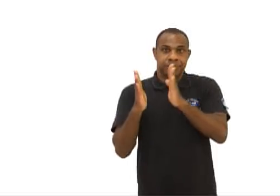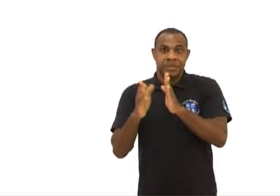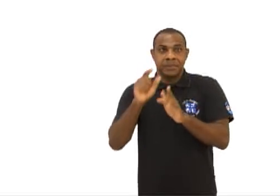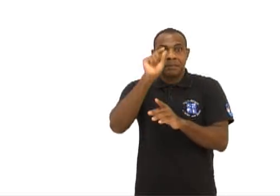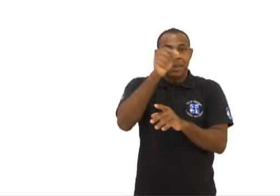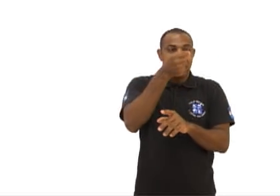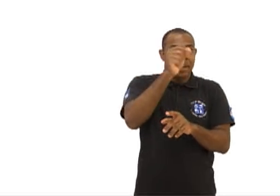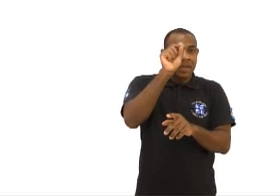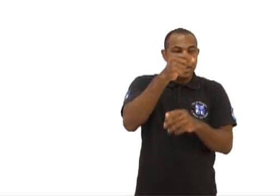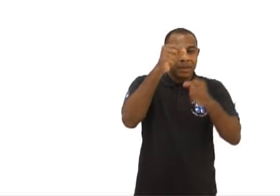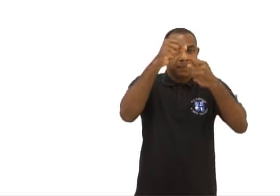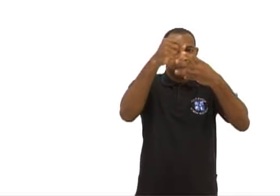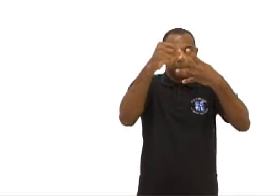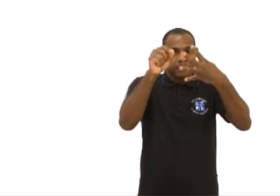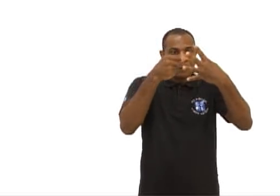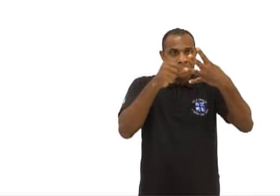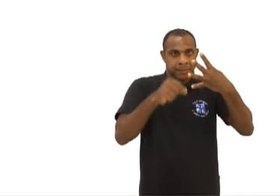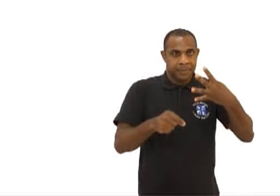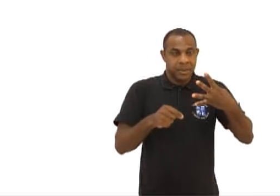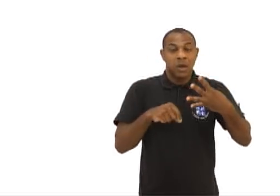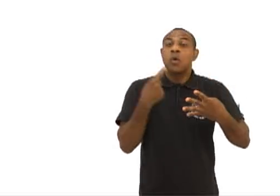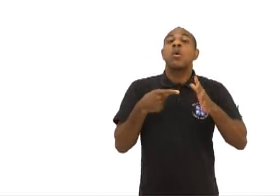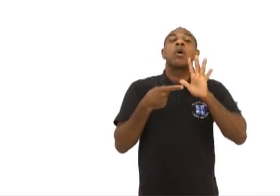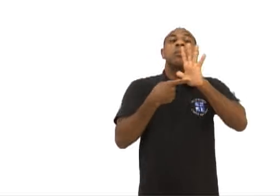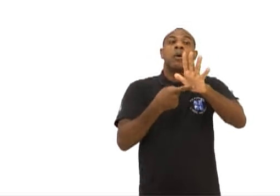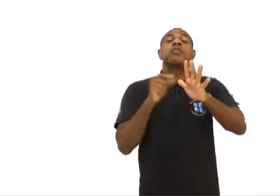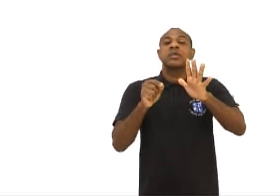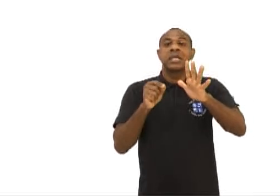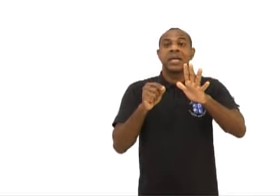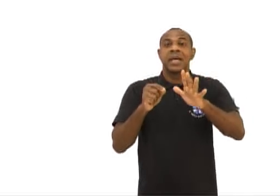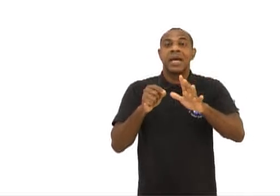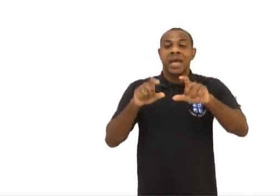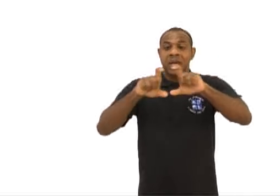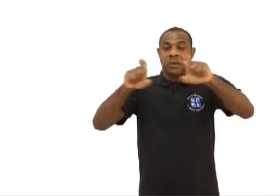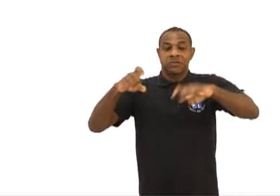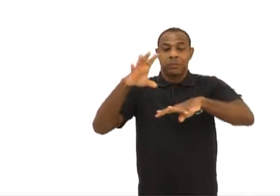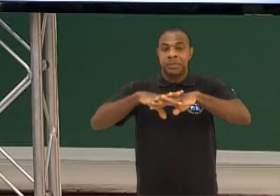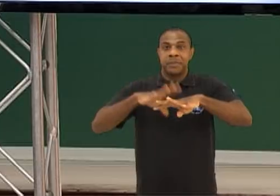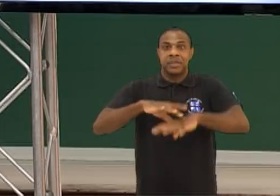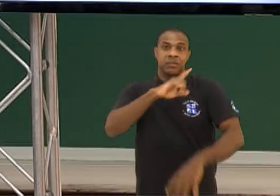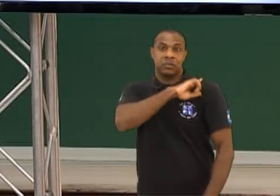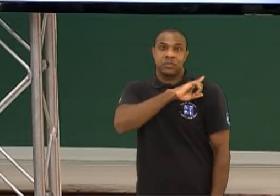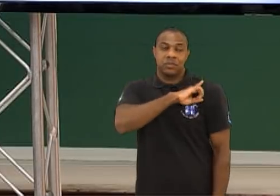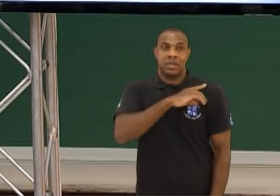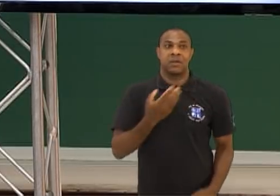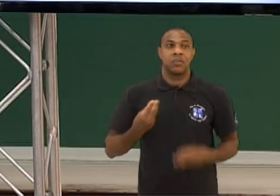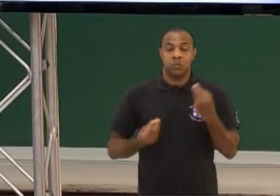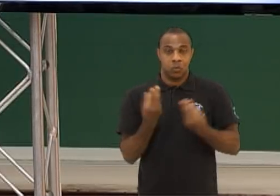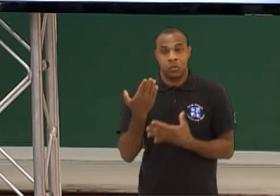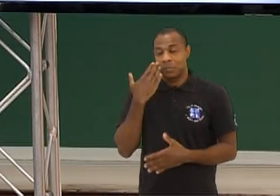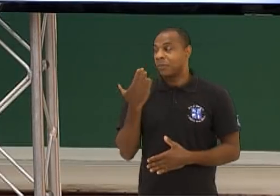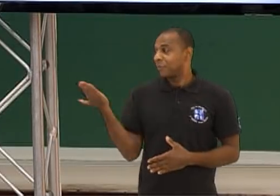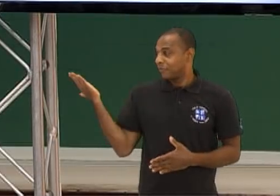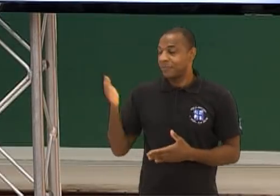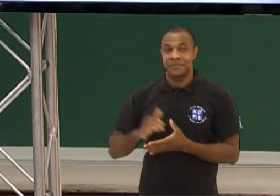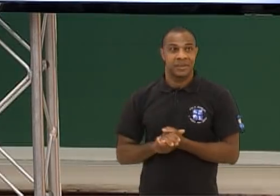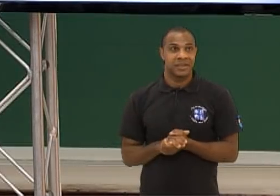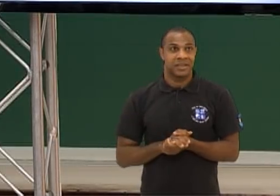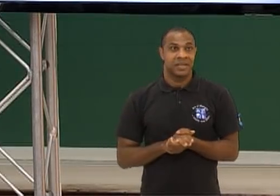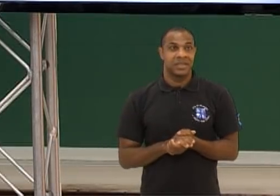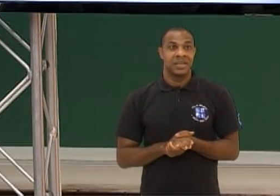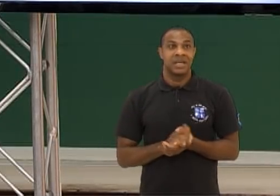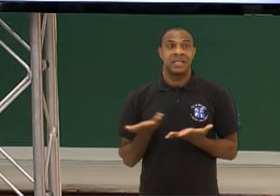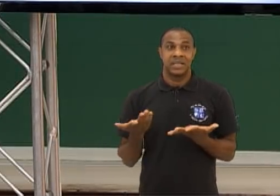X qual representa uma equação do primeiro grau. Aquilo que eu falei, a linguagem universal da matemática. É claro que se eu pedir